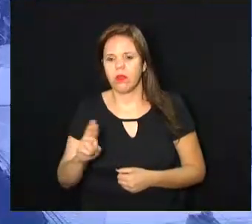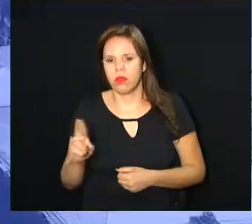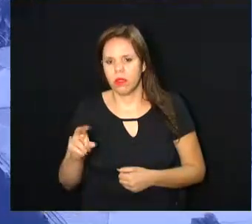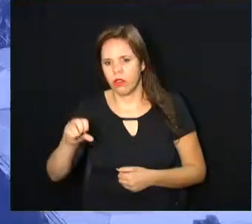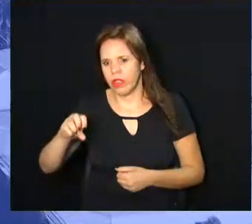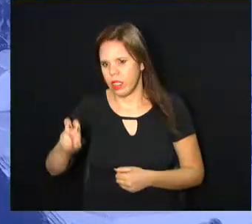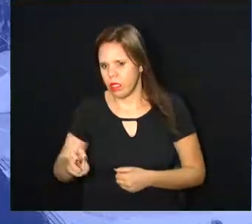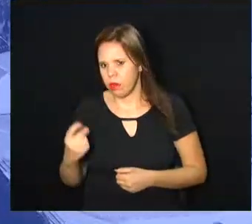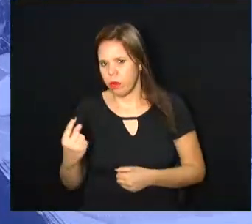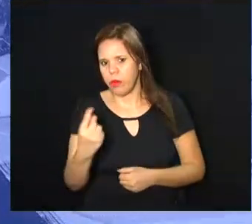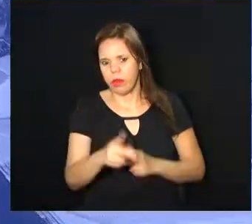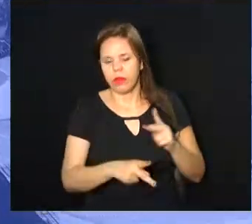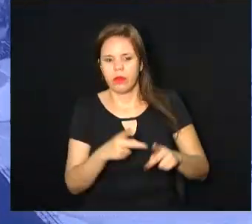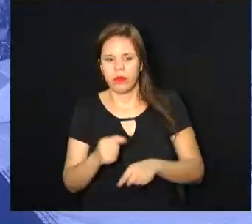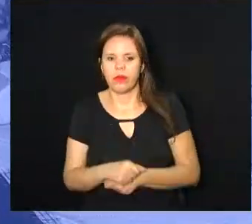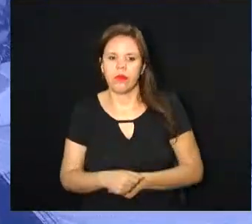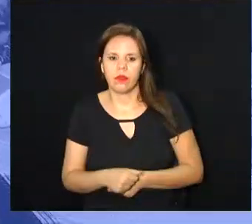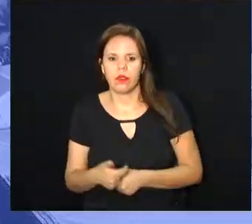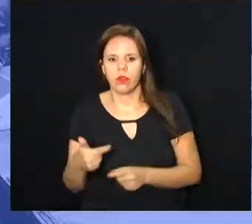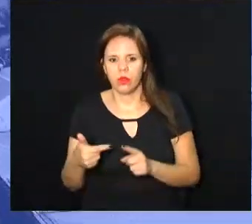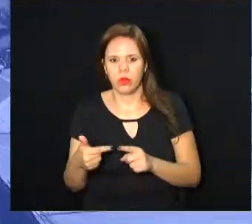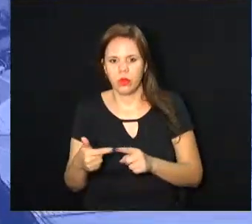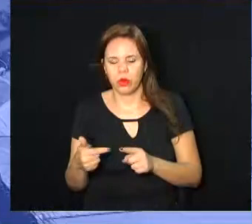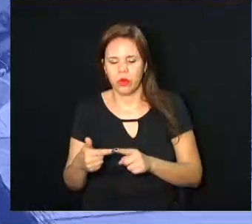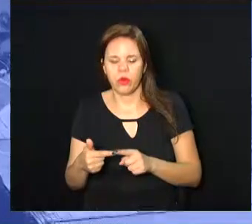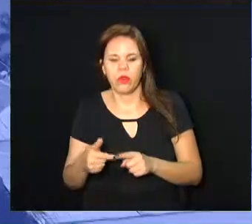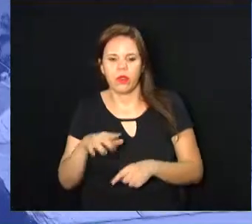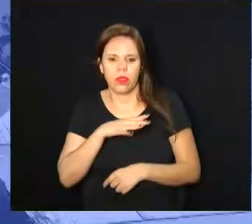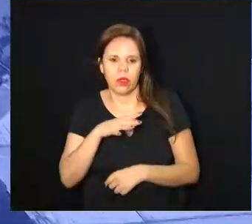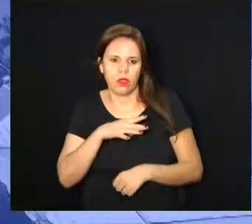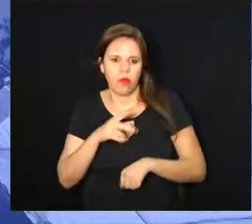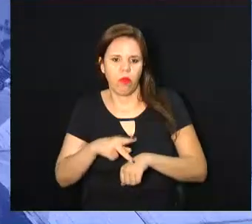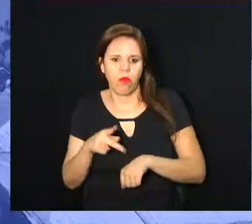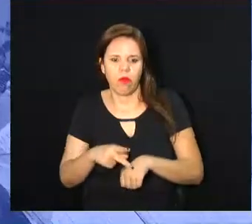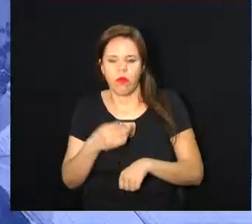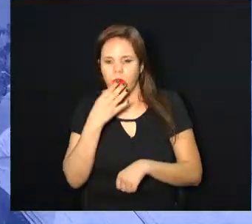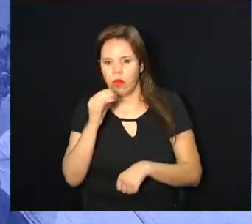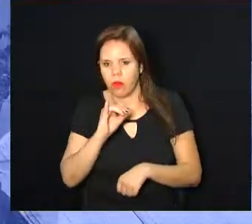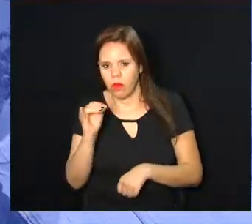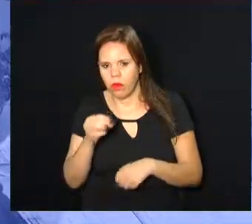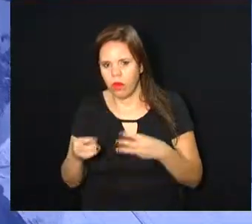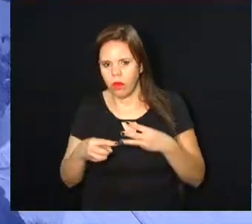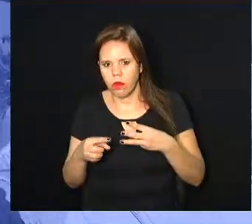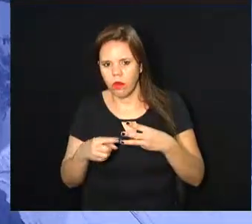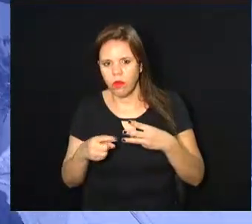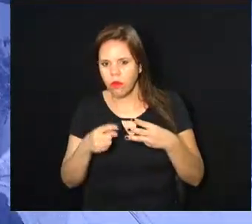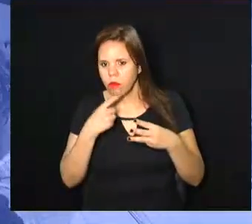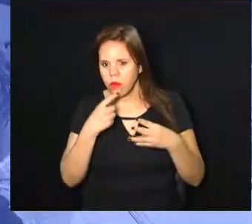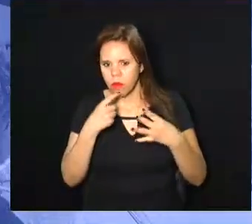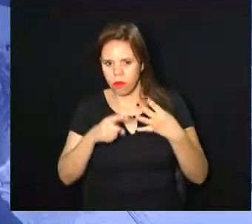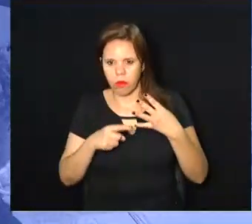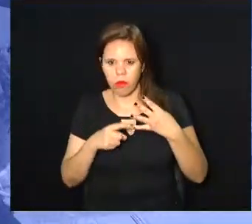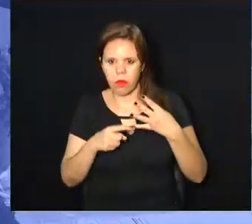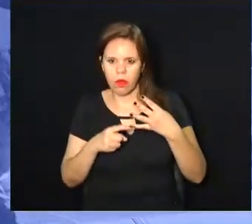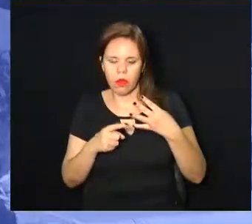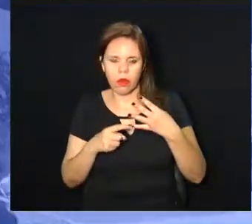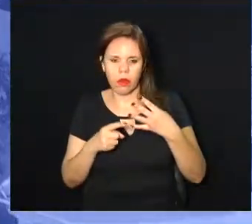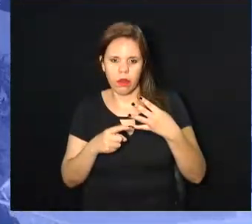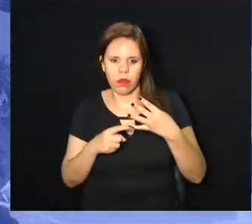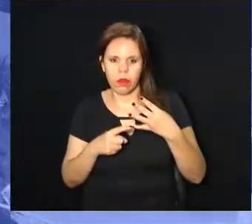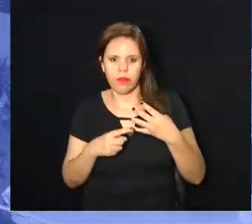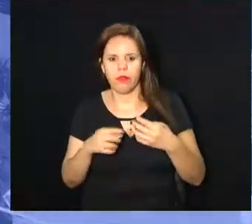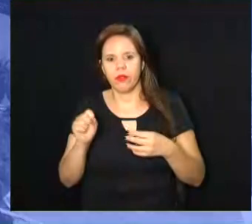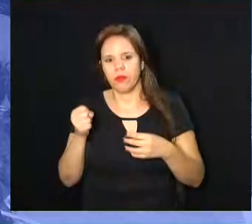42,95 por morador. Em segundo lugar está Pedreira. Indaiatuba está em terceiro. Já Campinas ocupa o